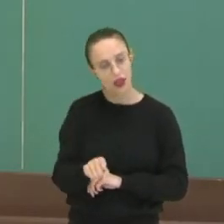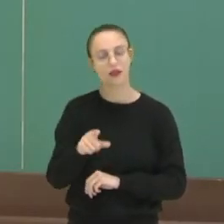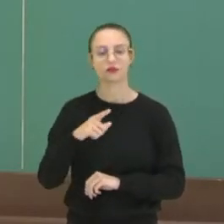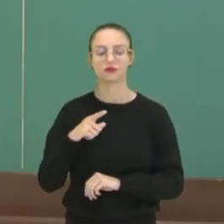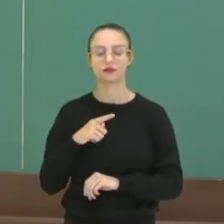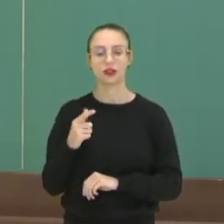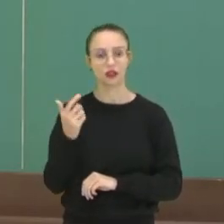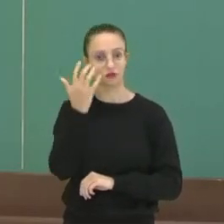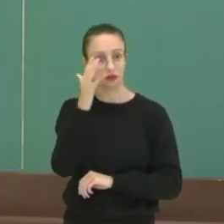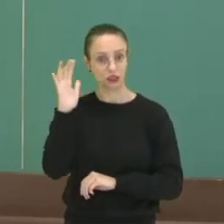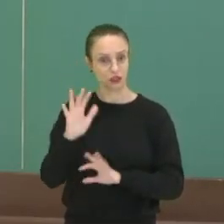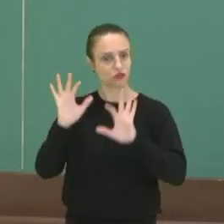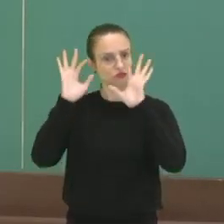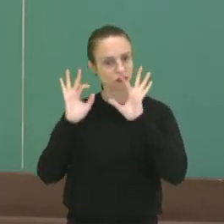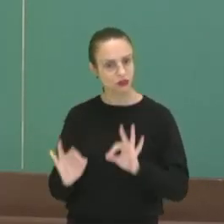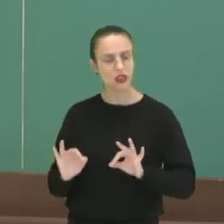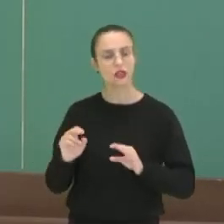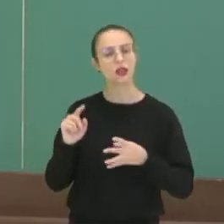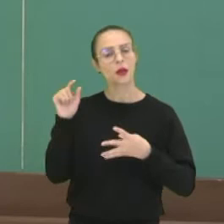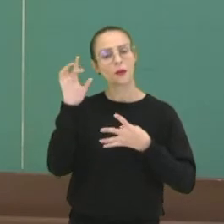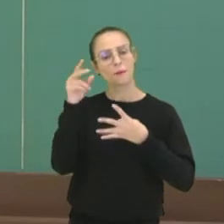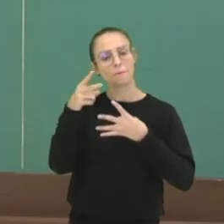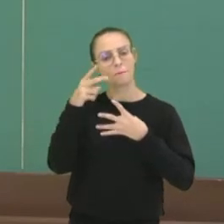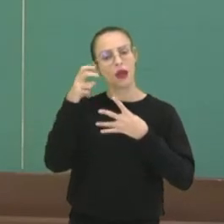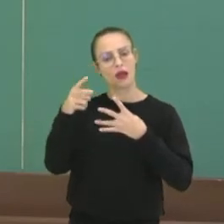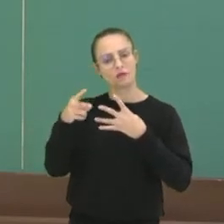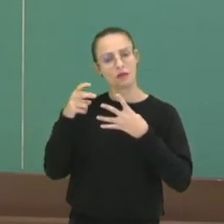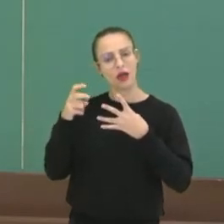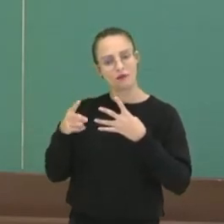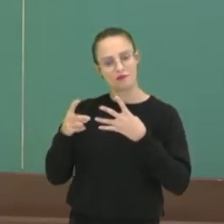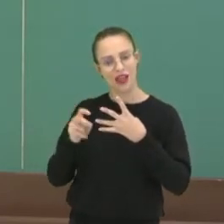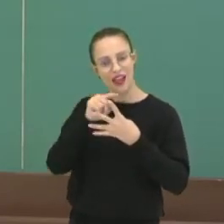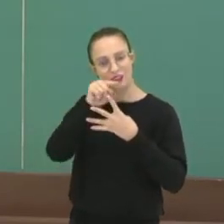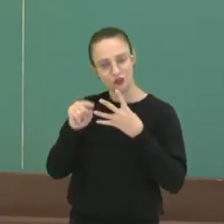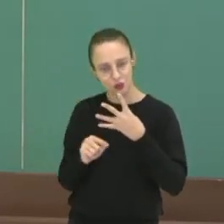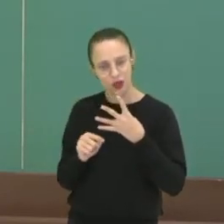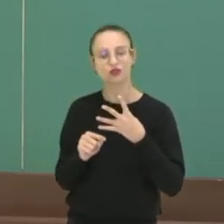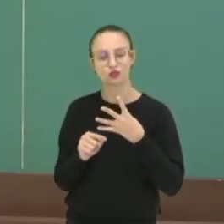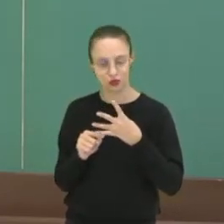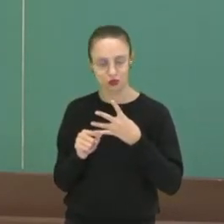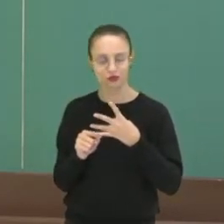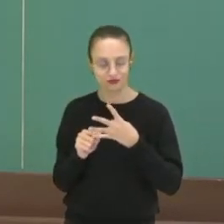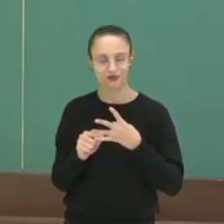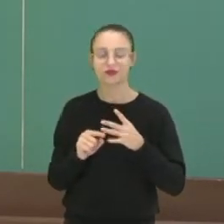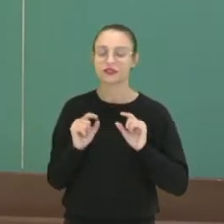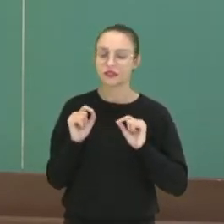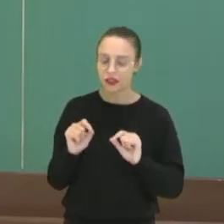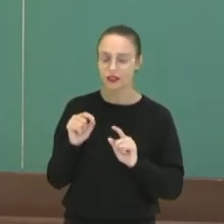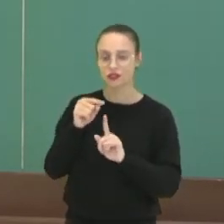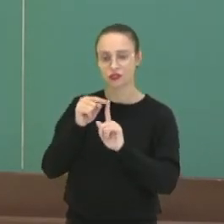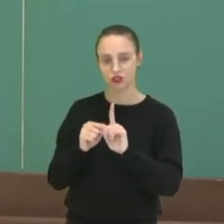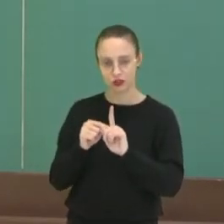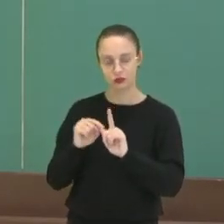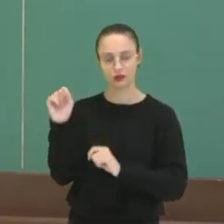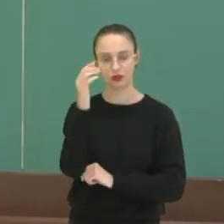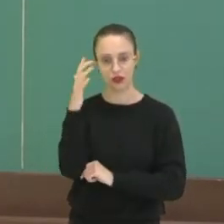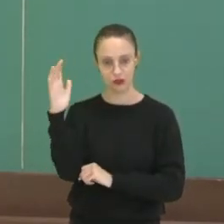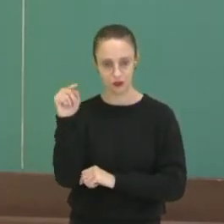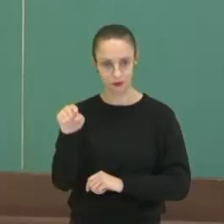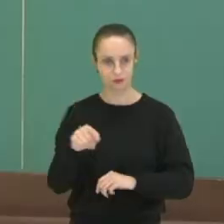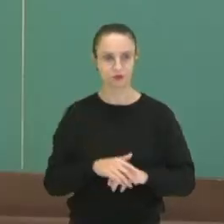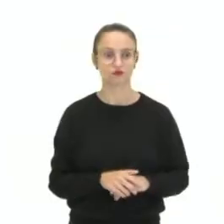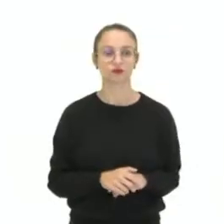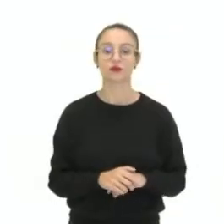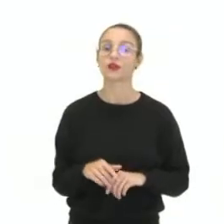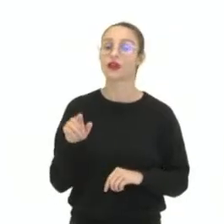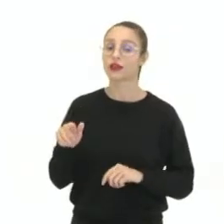definidas, ou seja, a gente consegue perceber as diferenças entre as 4 estações do ano nesse tipo de clima, né? É a